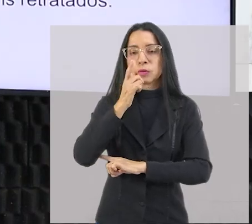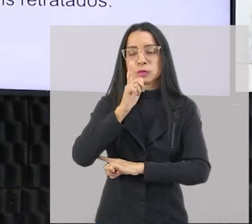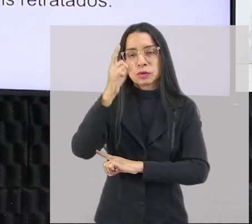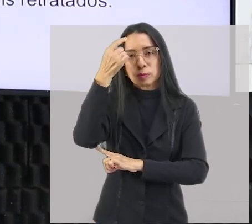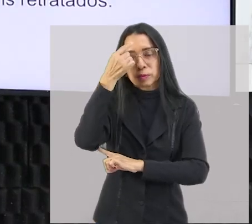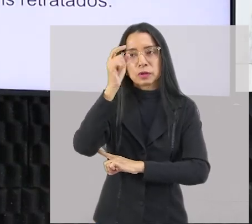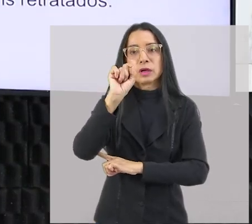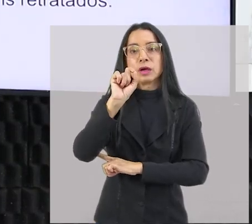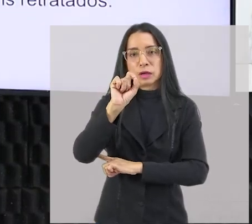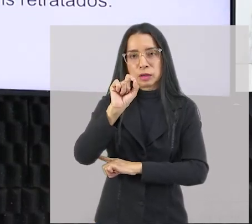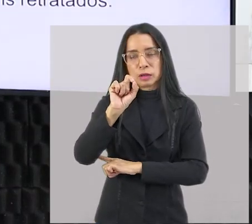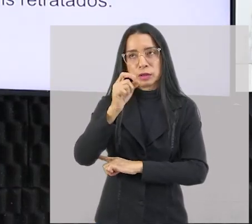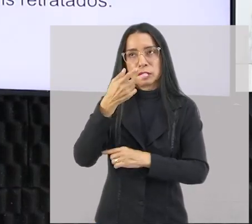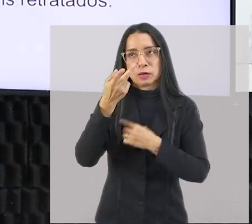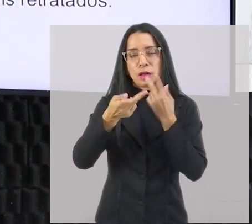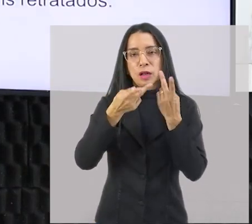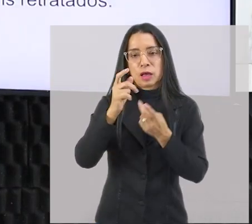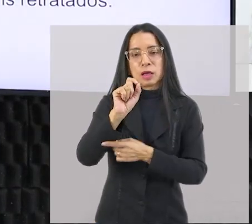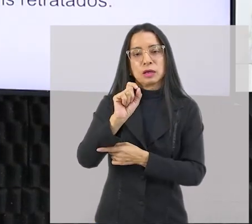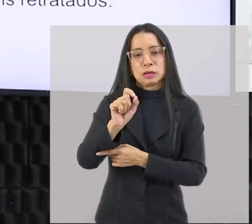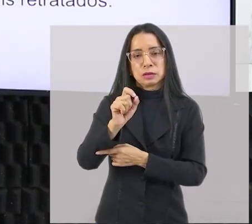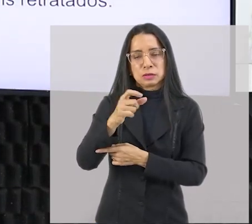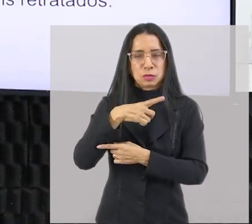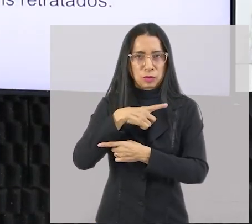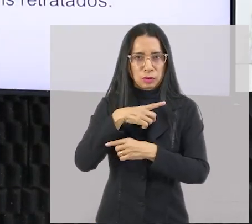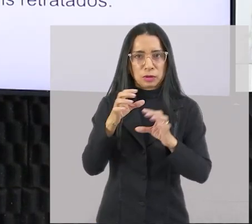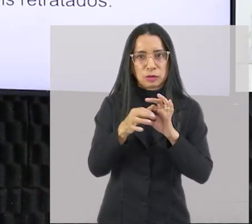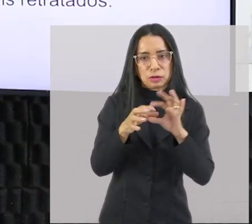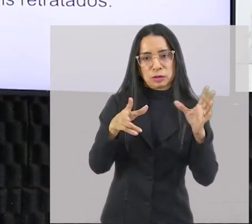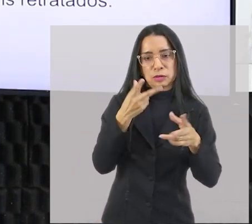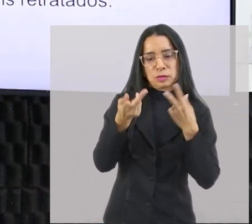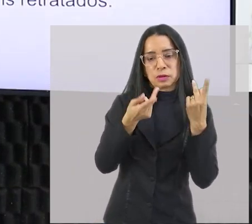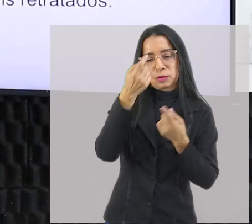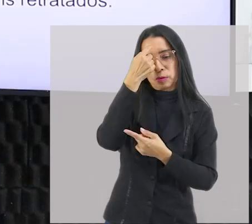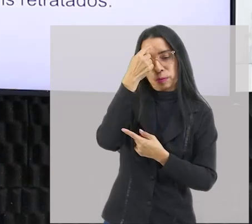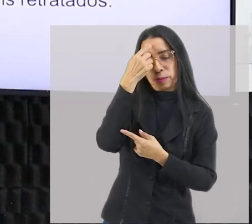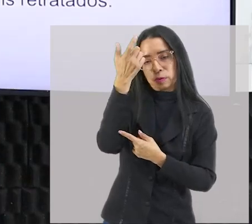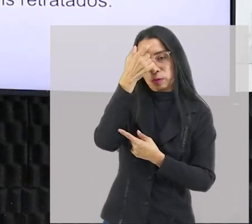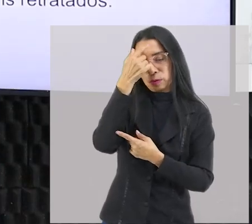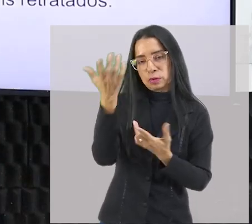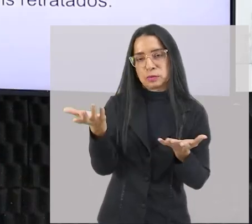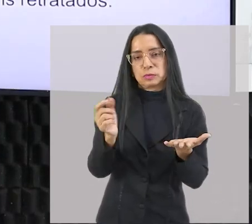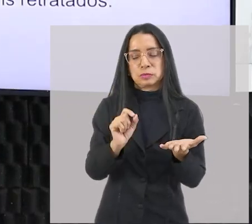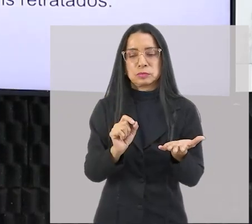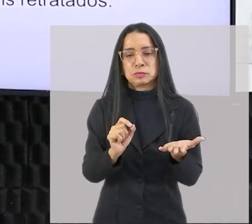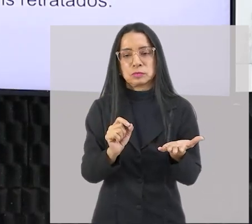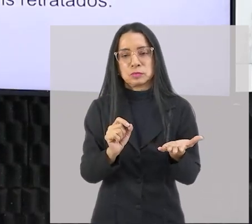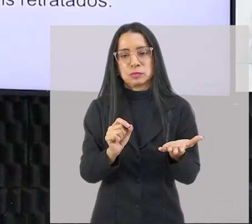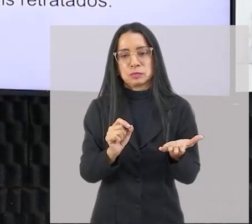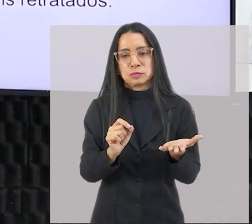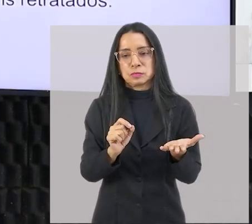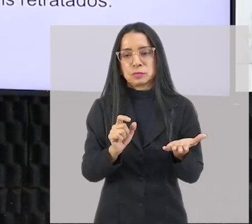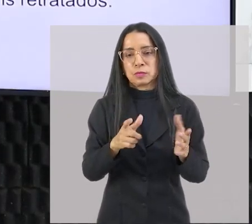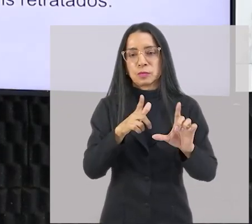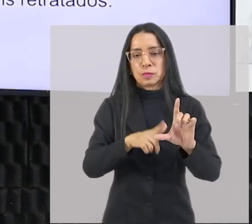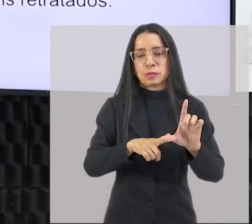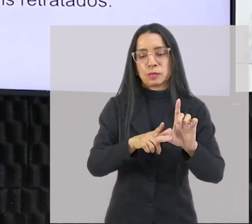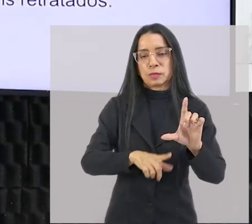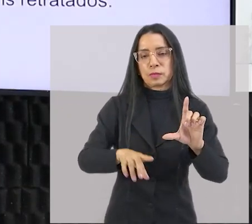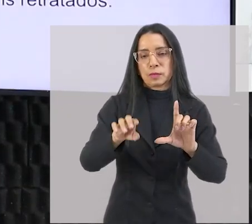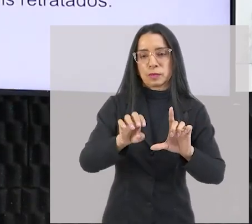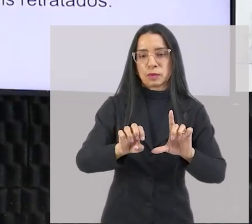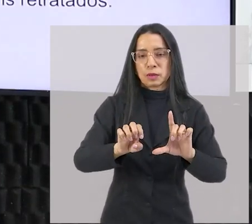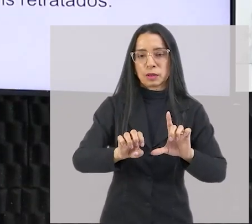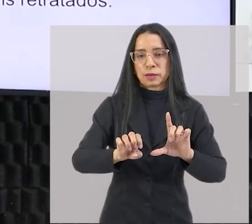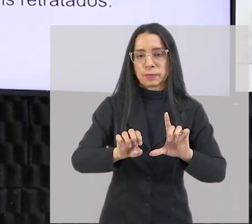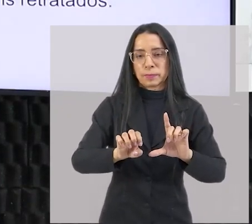pensar e dizer, é isso. A liberdade, eu tenho liberdade para falar o que eu penso conscientemente? Declarando o amor pela forma de